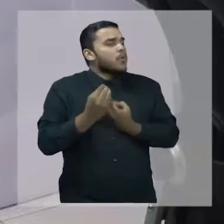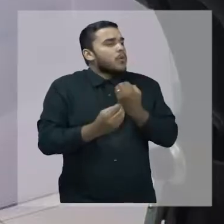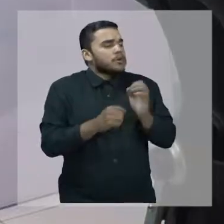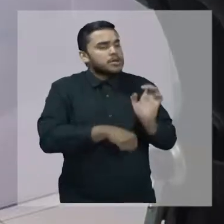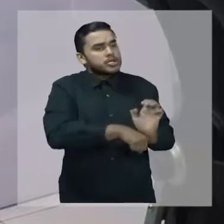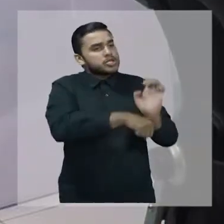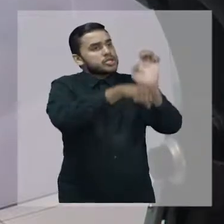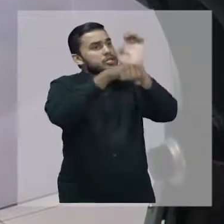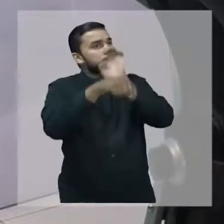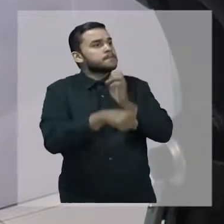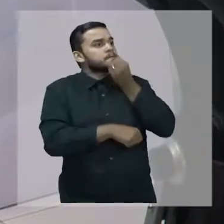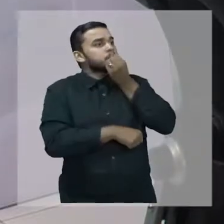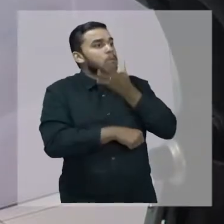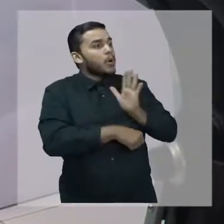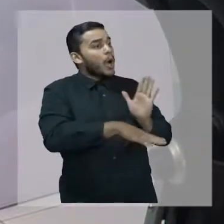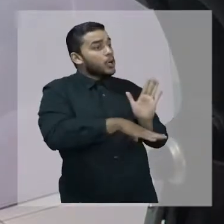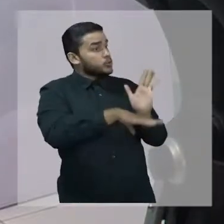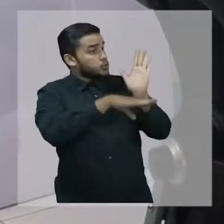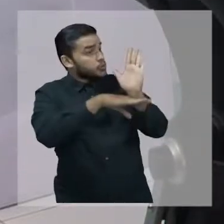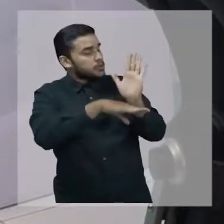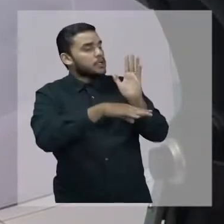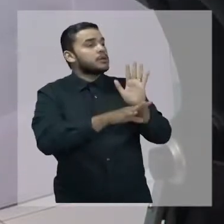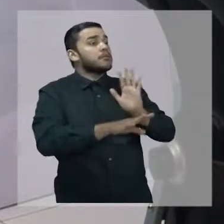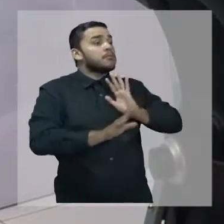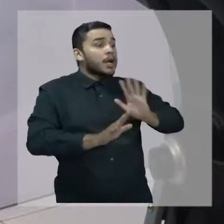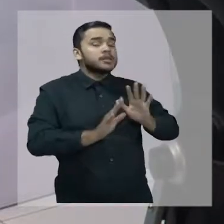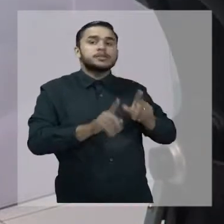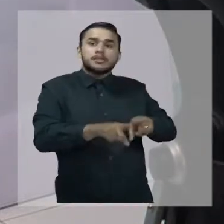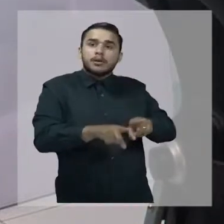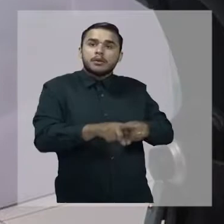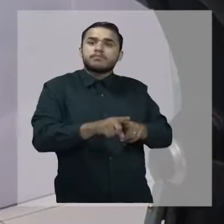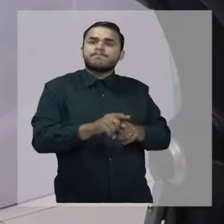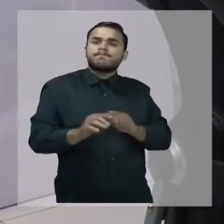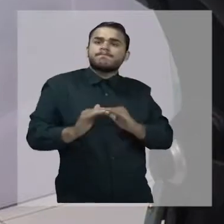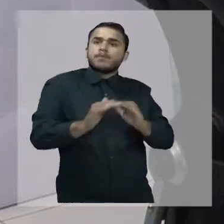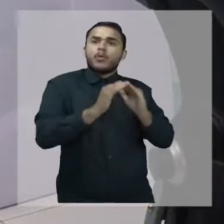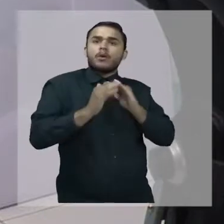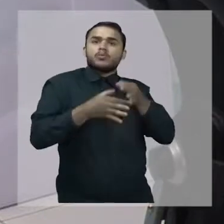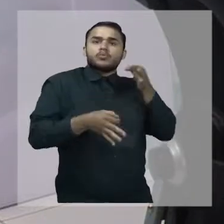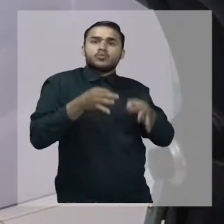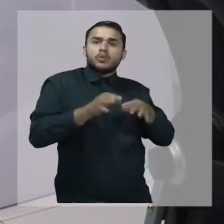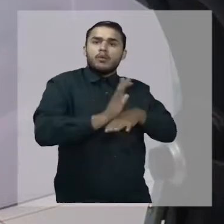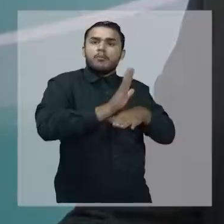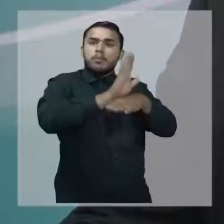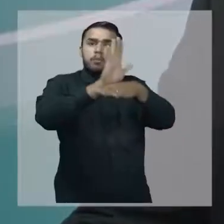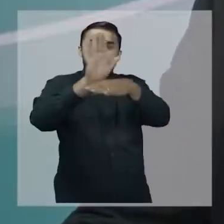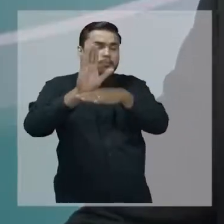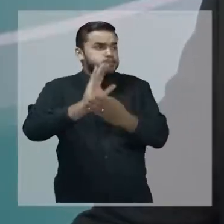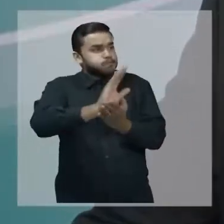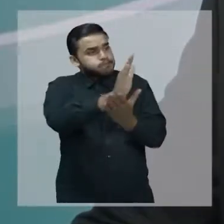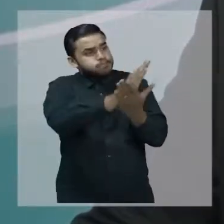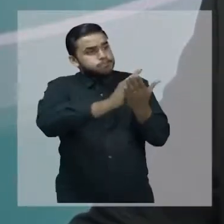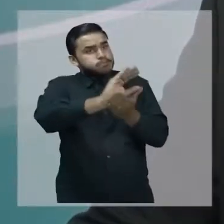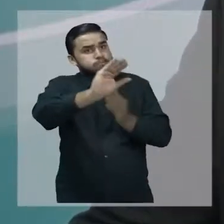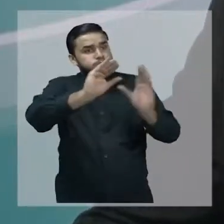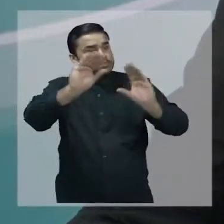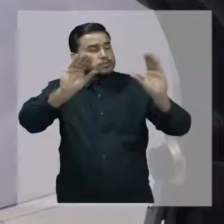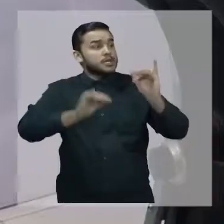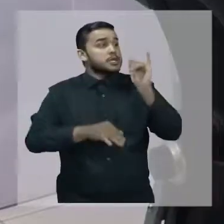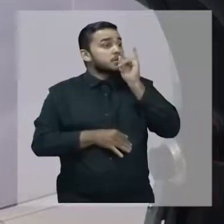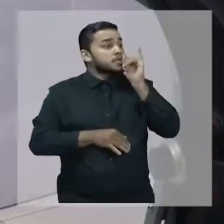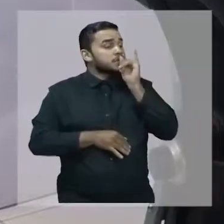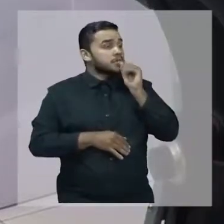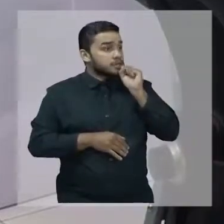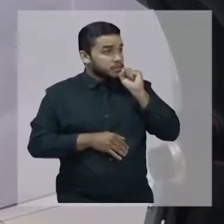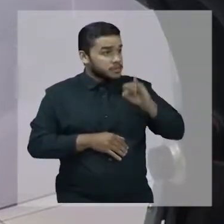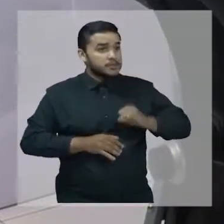é aquela produção de forma a beneficiar os estados e fazer uma distribuição equitativa deste imposto sobre o consumo.